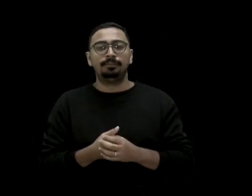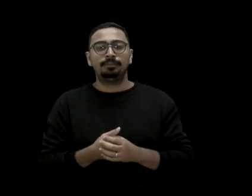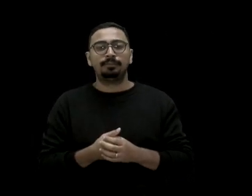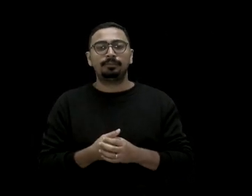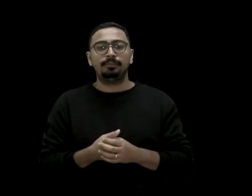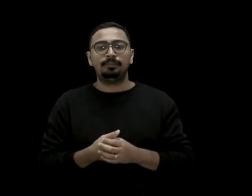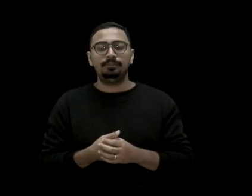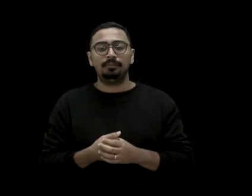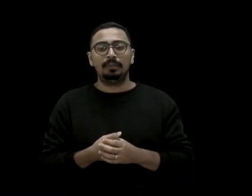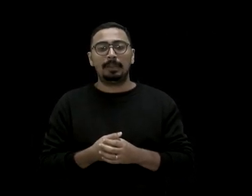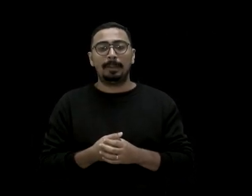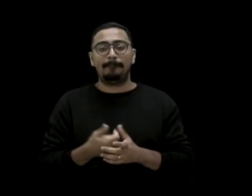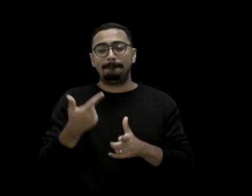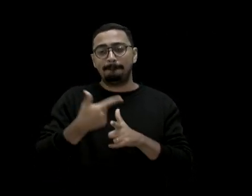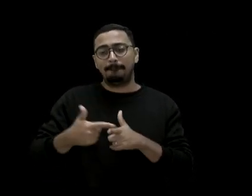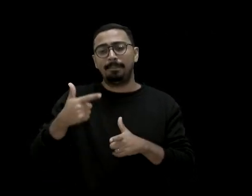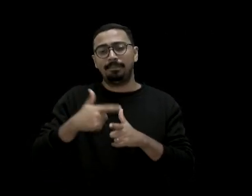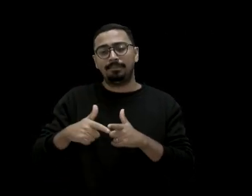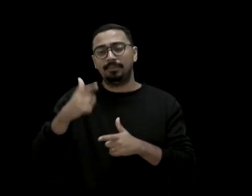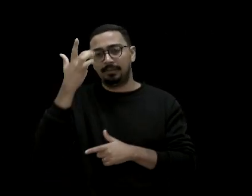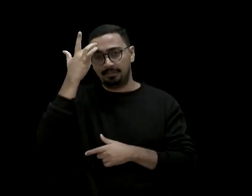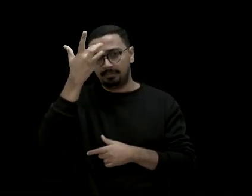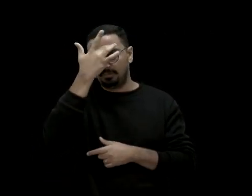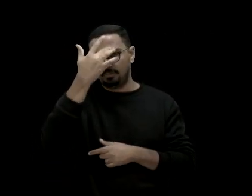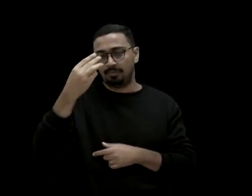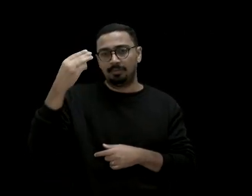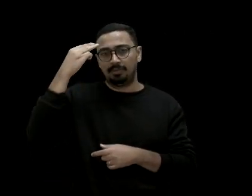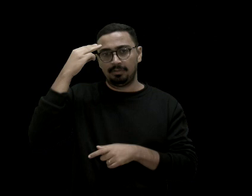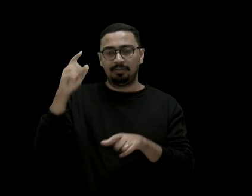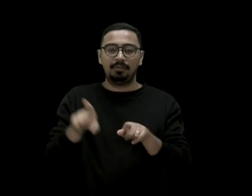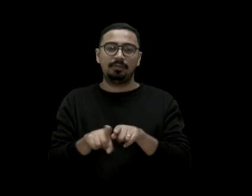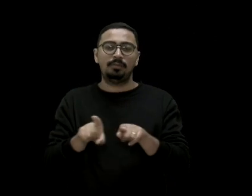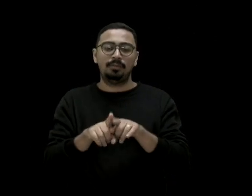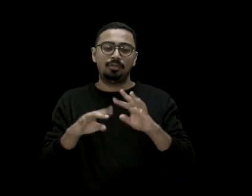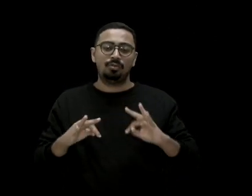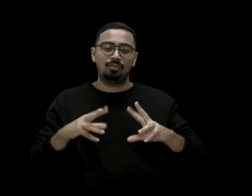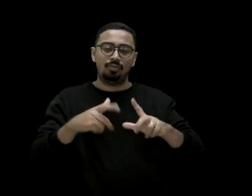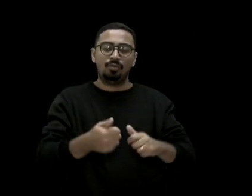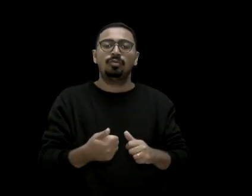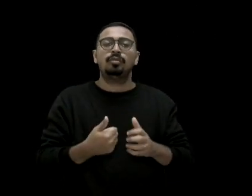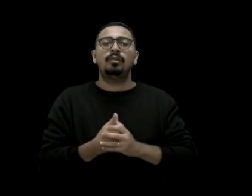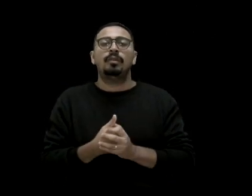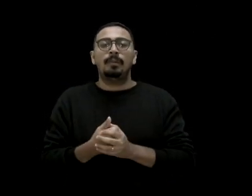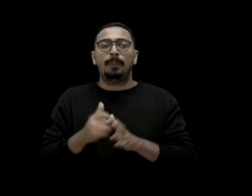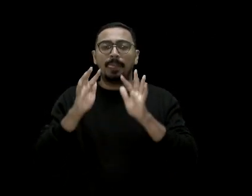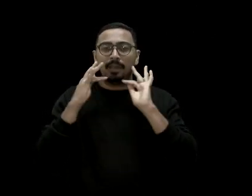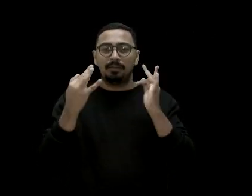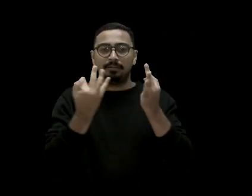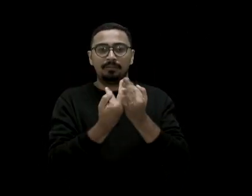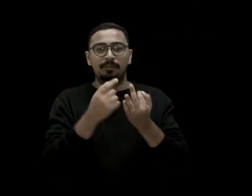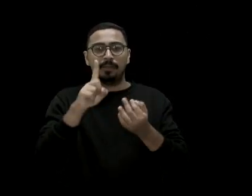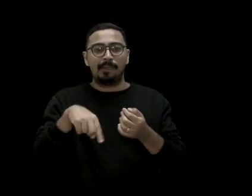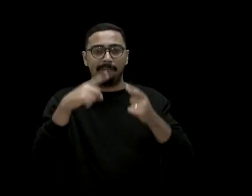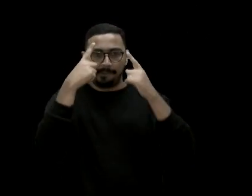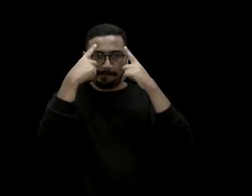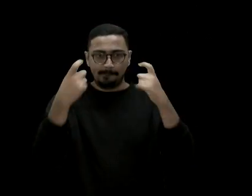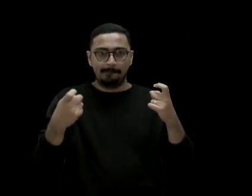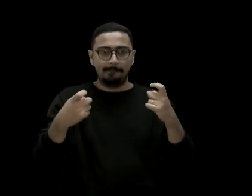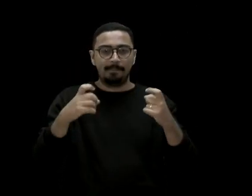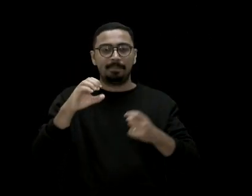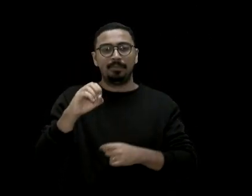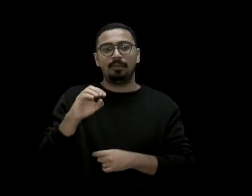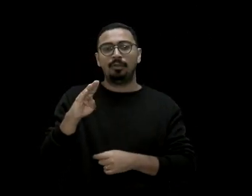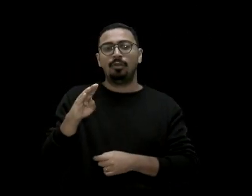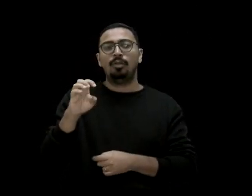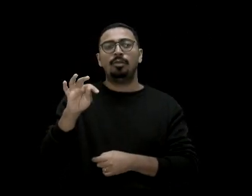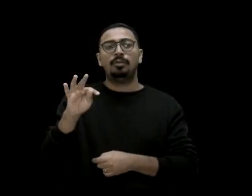um imensurável dano à saúde mental da mãe e, consequentemente, de toda a família e sociedade é a violência obstétrica, que atinge cerca